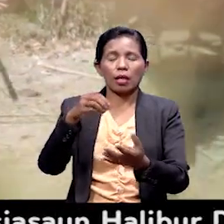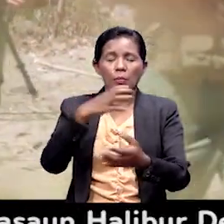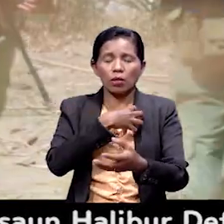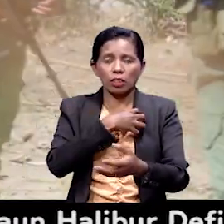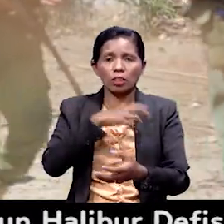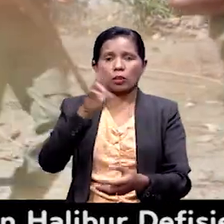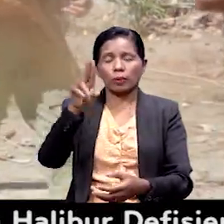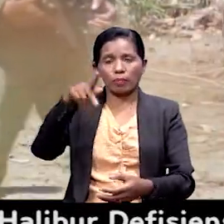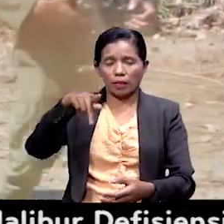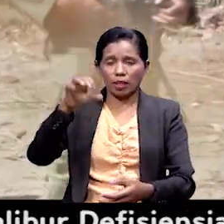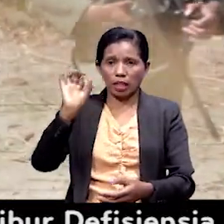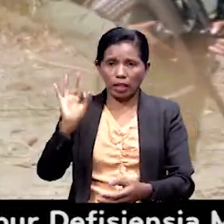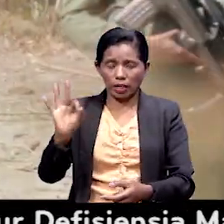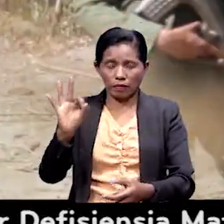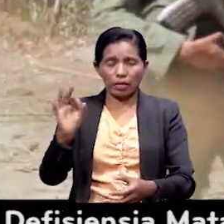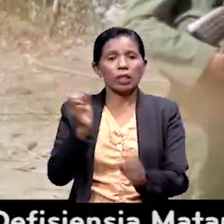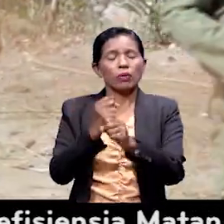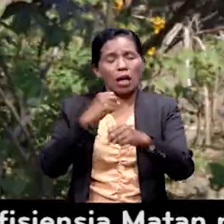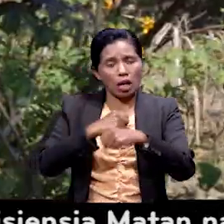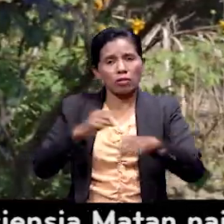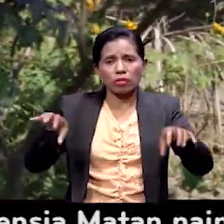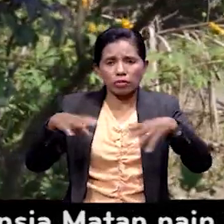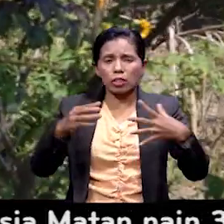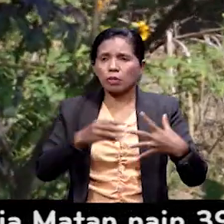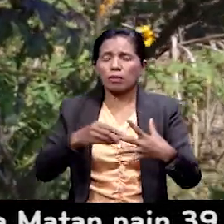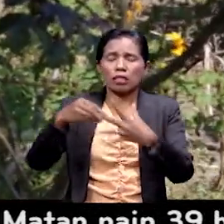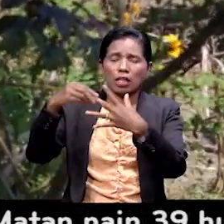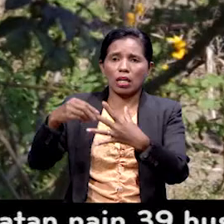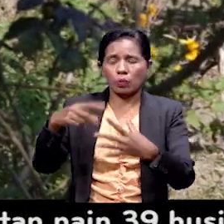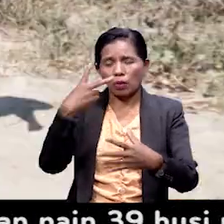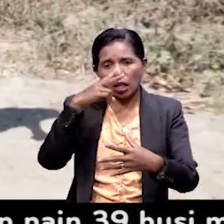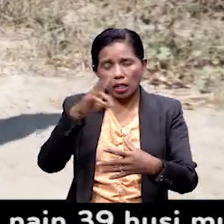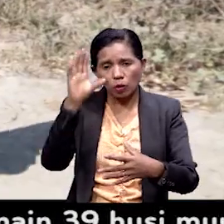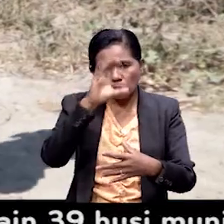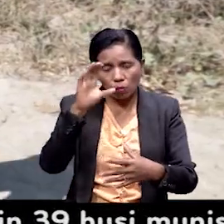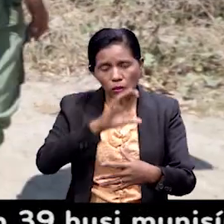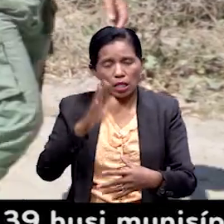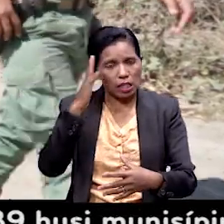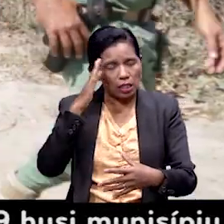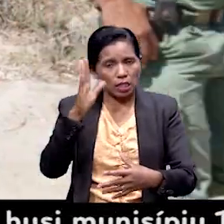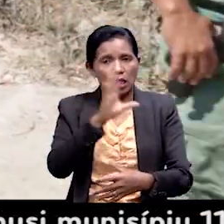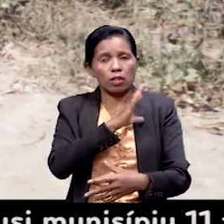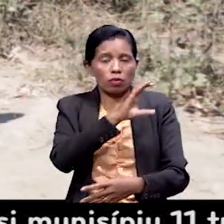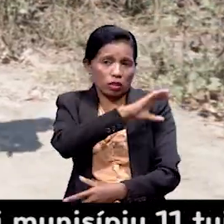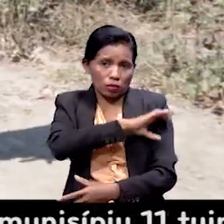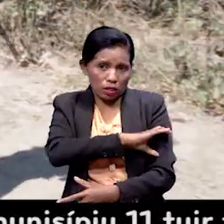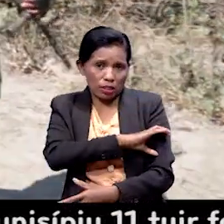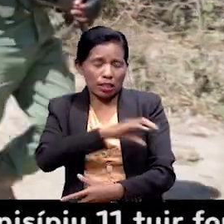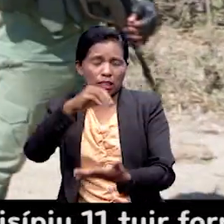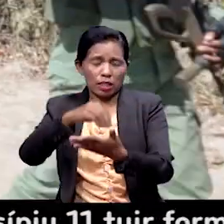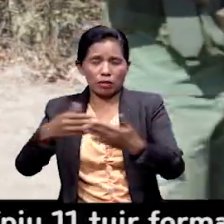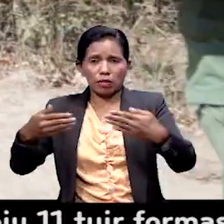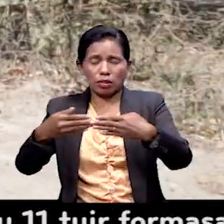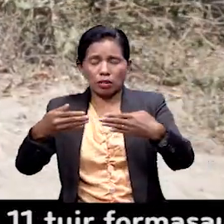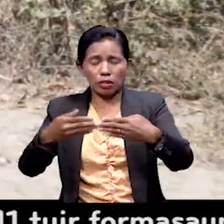tu bele halo serviço específico hodi halo vigilância makas e a fronteira